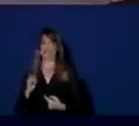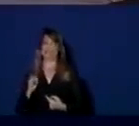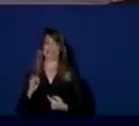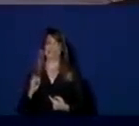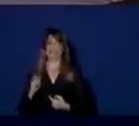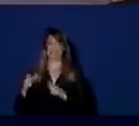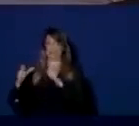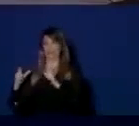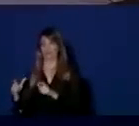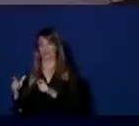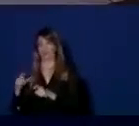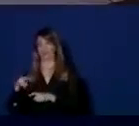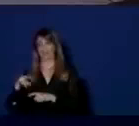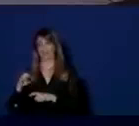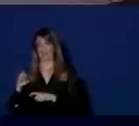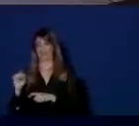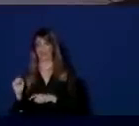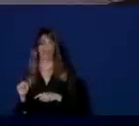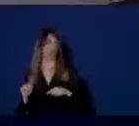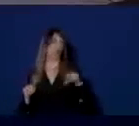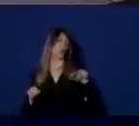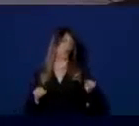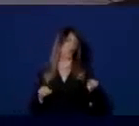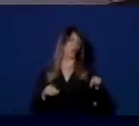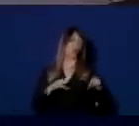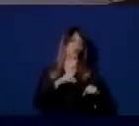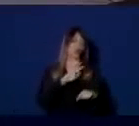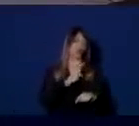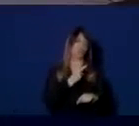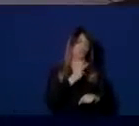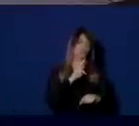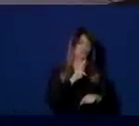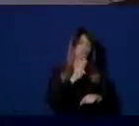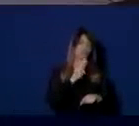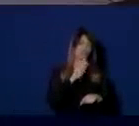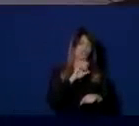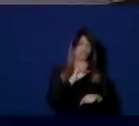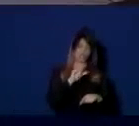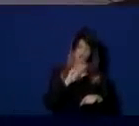fica do lado do Churchill. Porque a opção agora, claramente a gente está